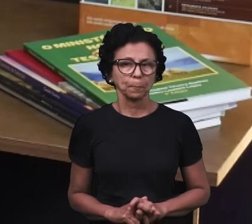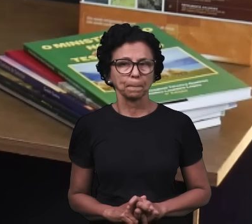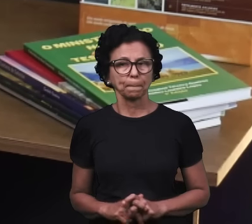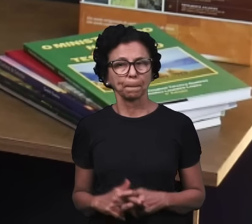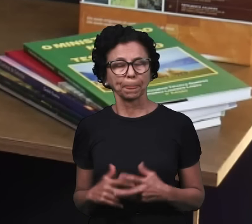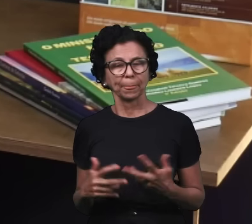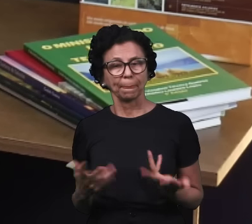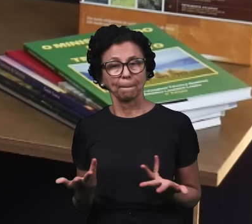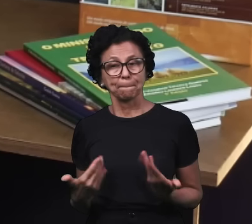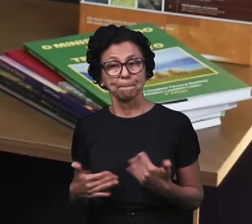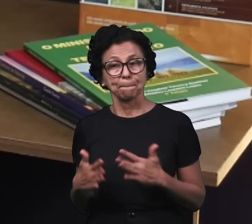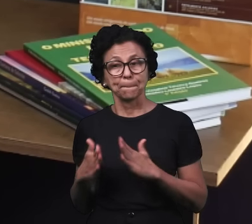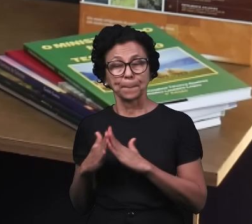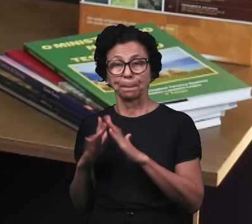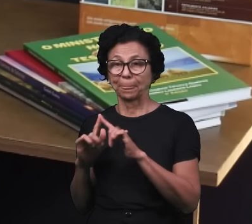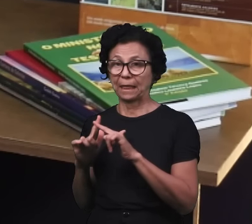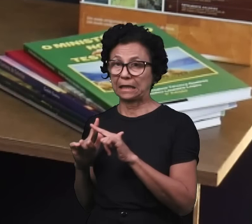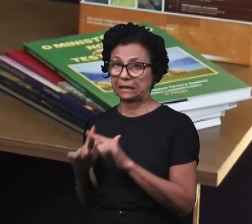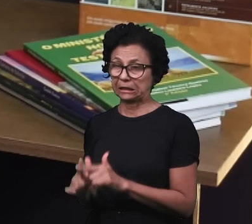ter essa convicção.